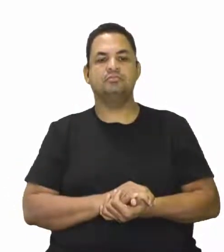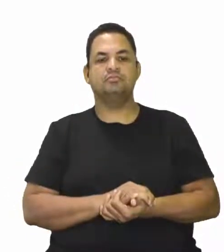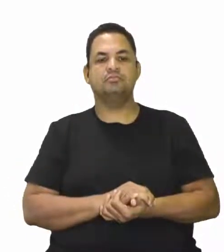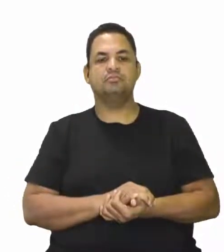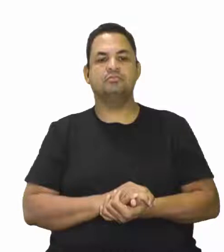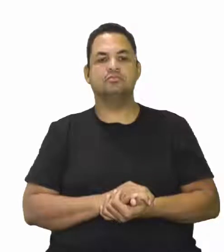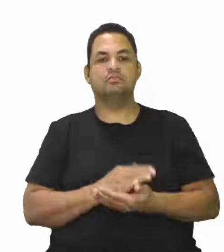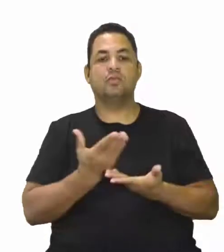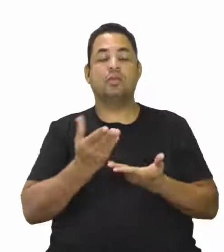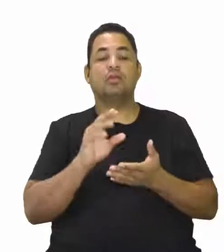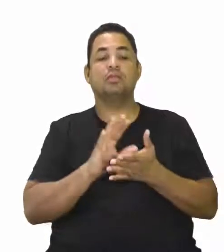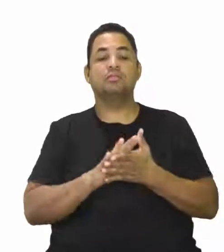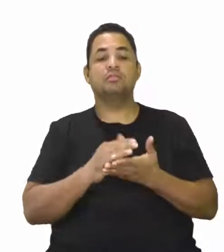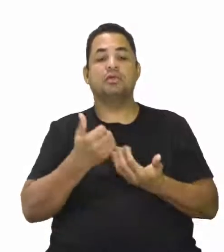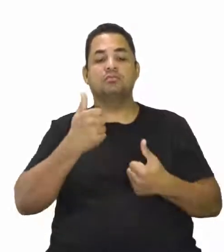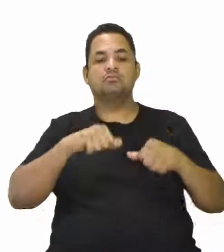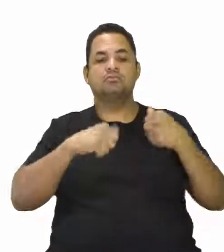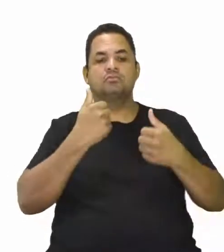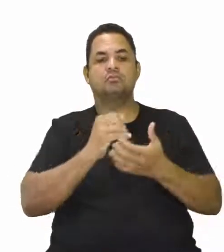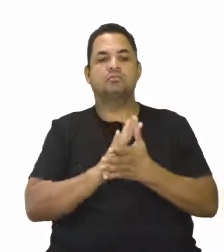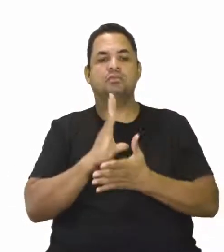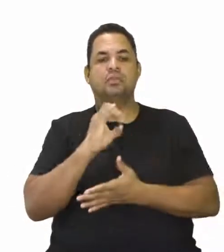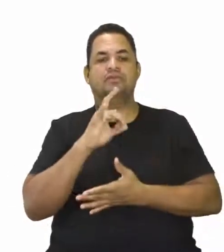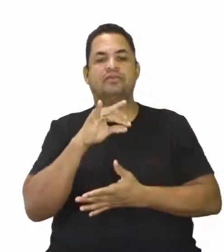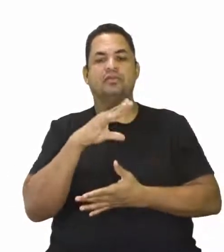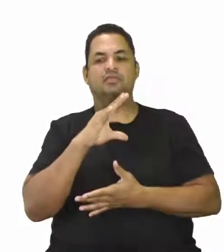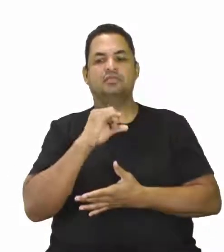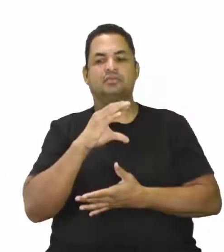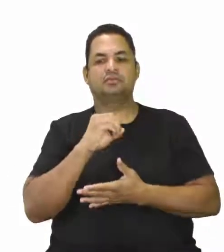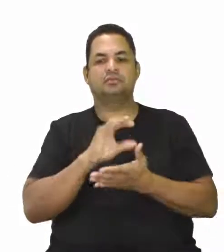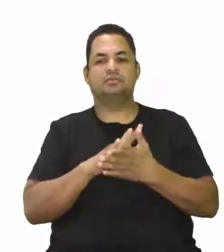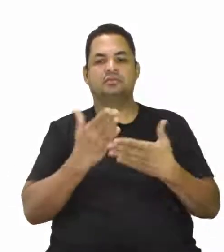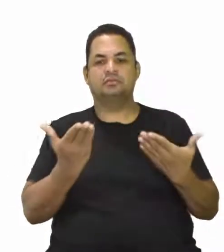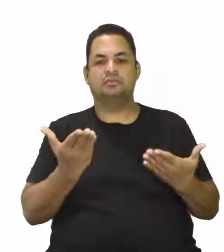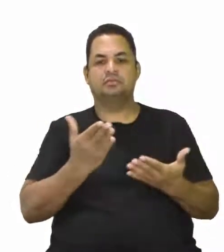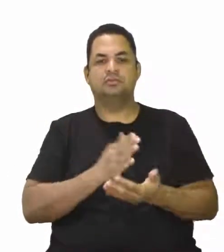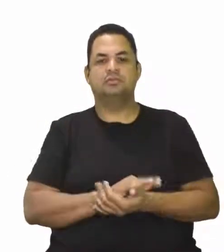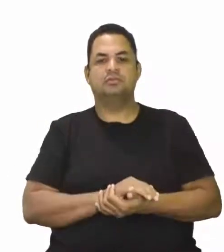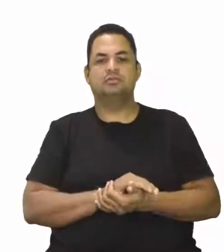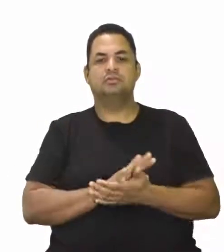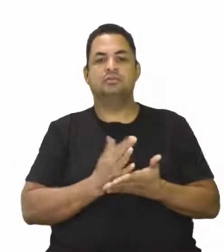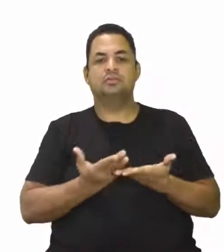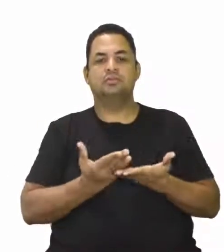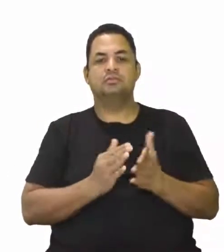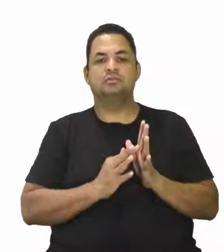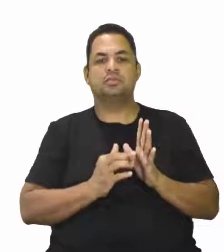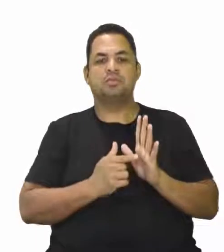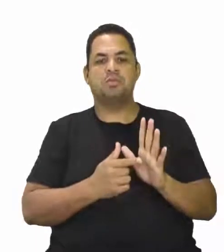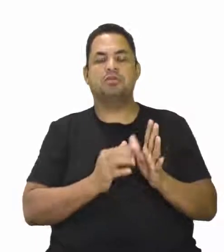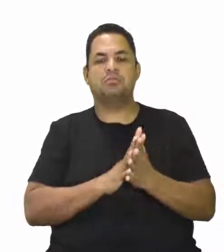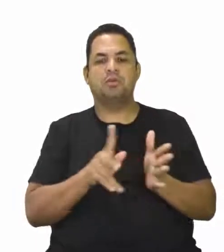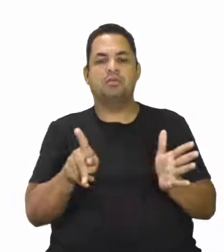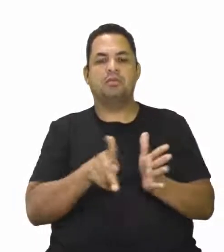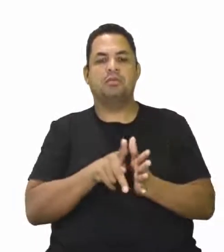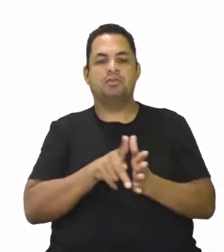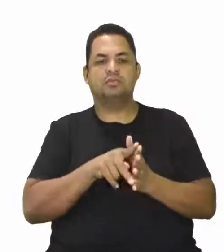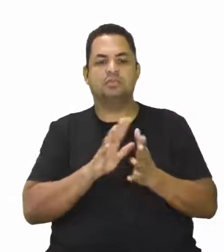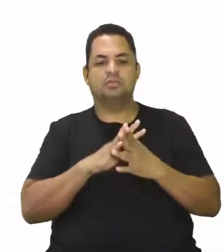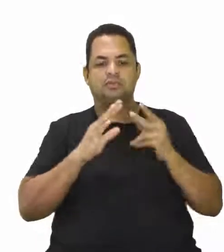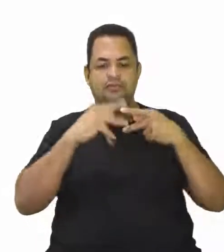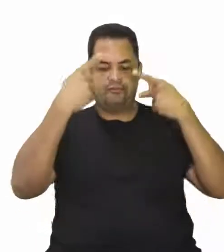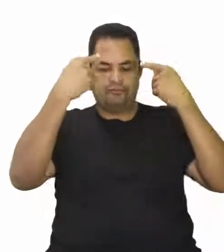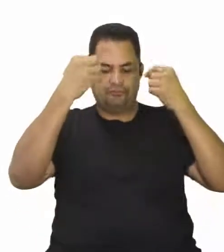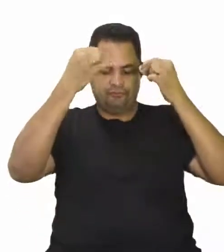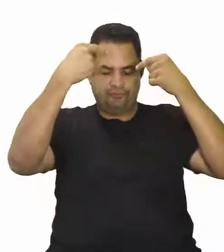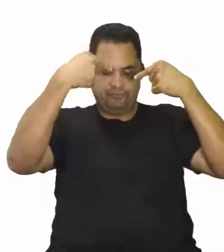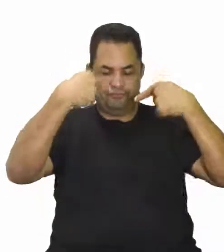calificativos. O que são os adjetivos qualificativos? Eles são aqueles que designam propriedades físicas,